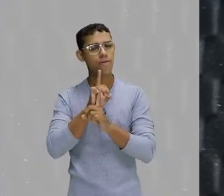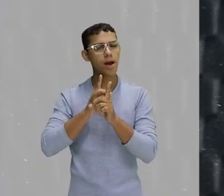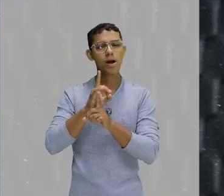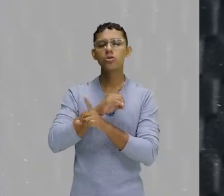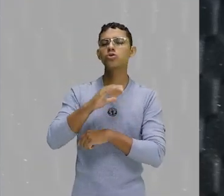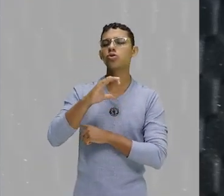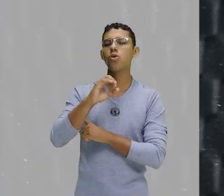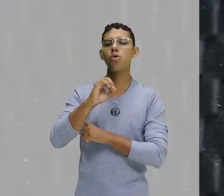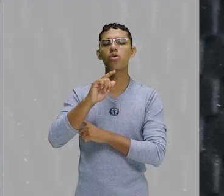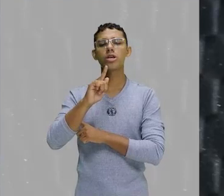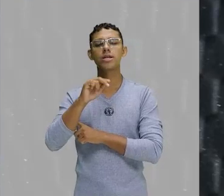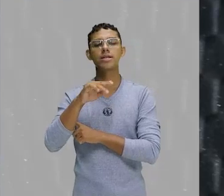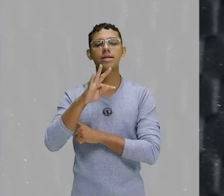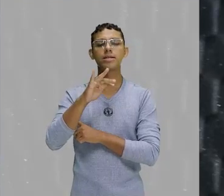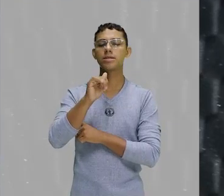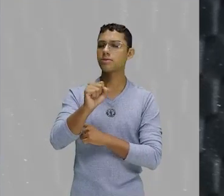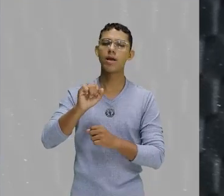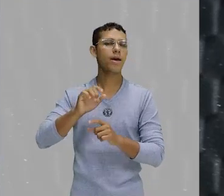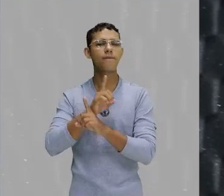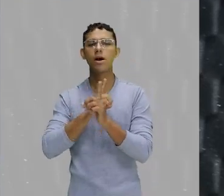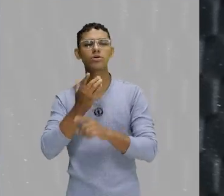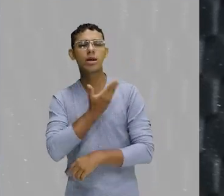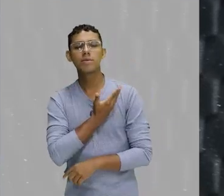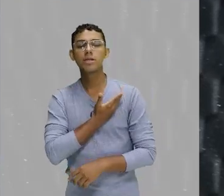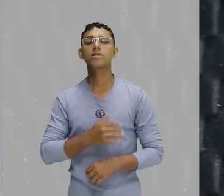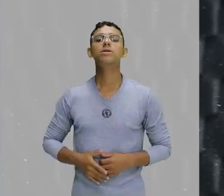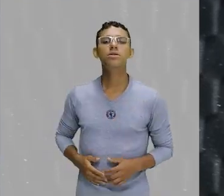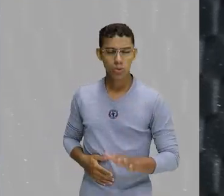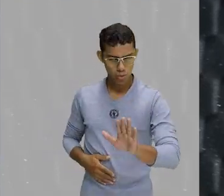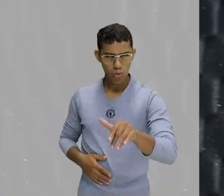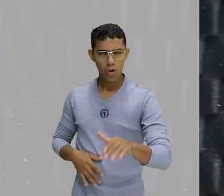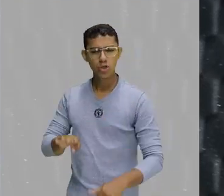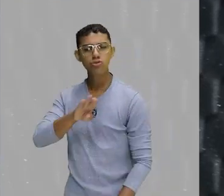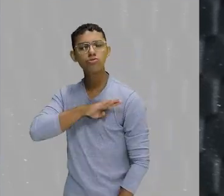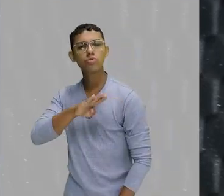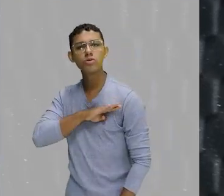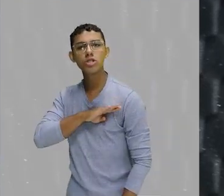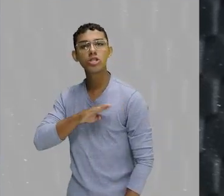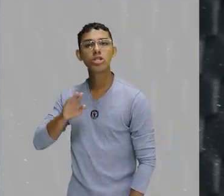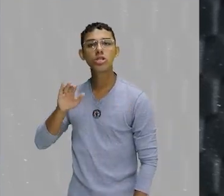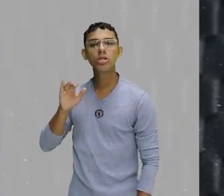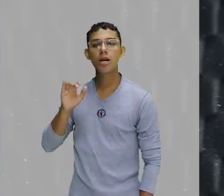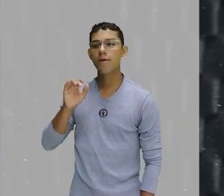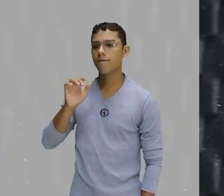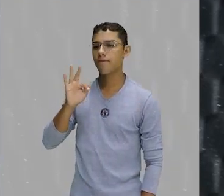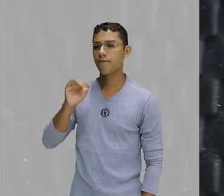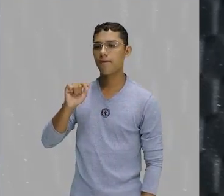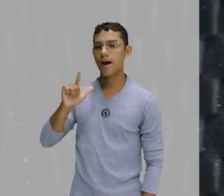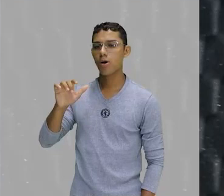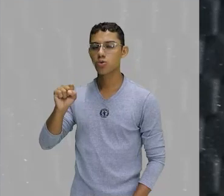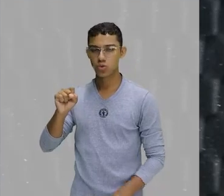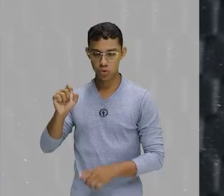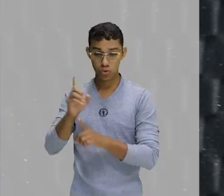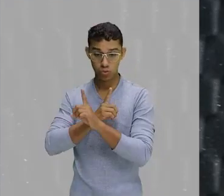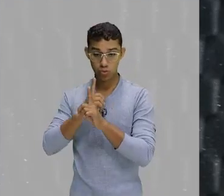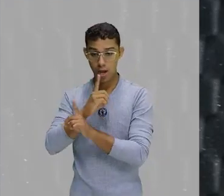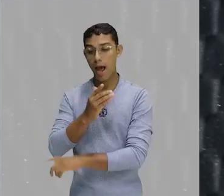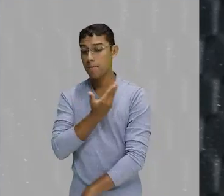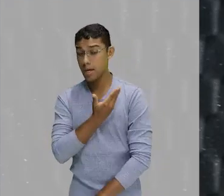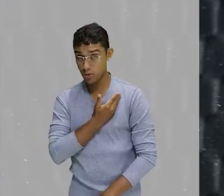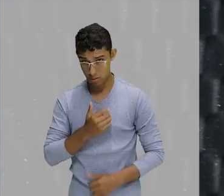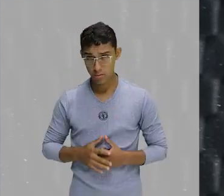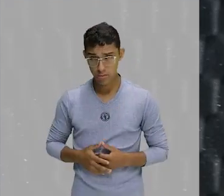o que são isso? É o mesmo que falsos amigos. Quem é que gosta de ter um amigo falso, né? Que diz uma coisa e faz outra? Pois é,